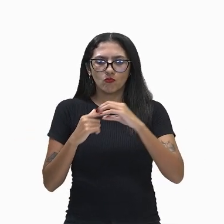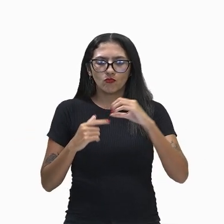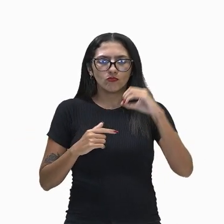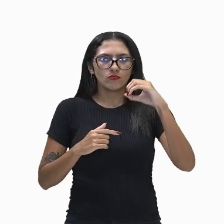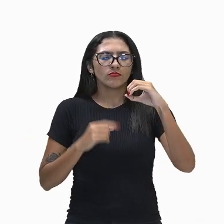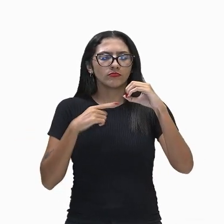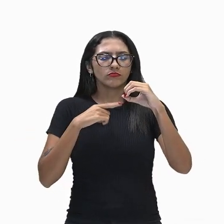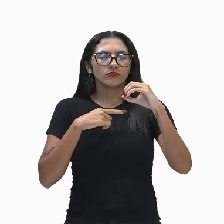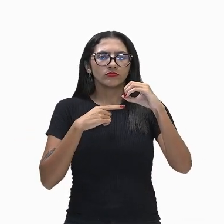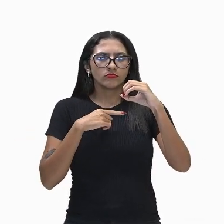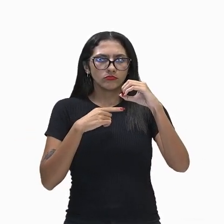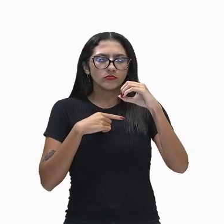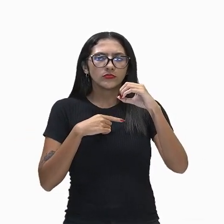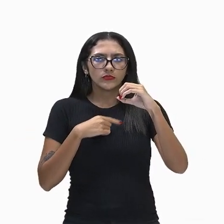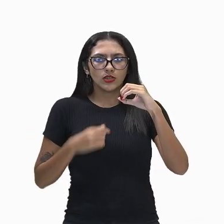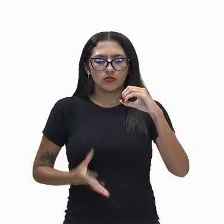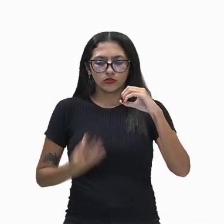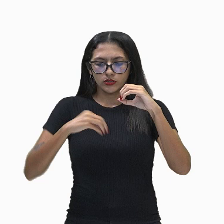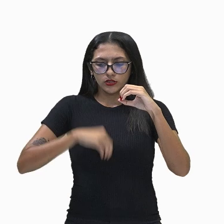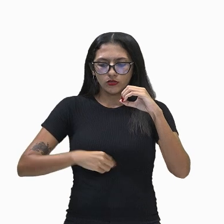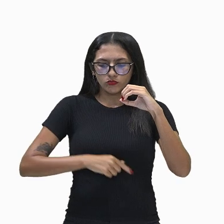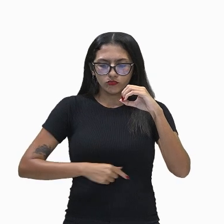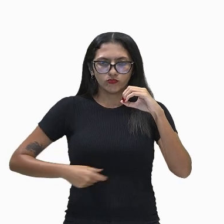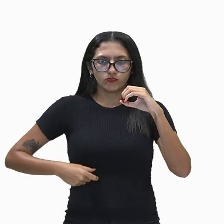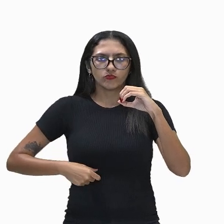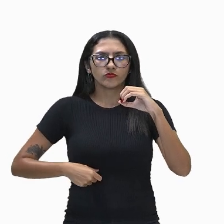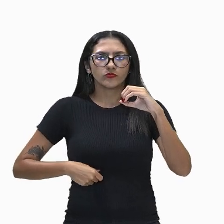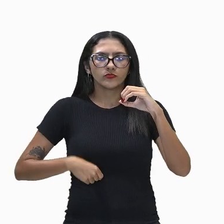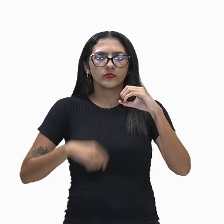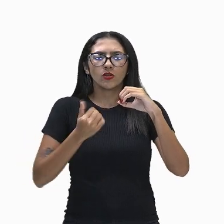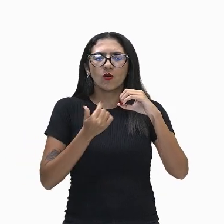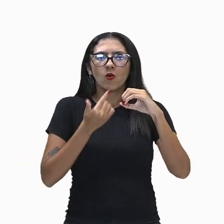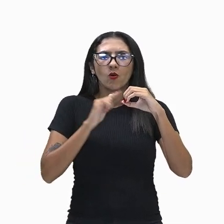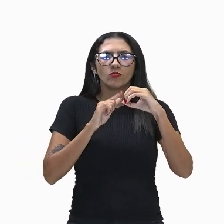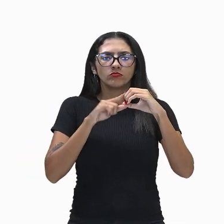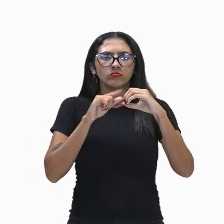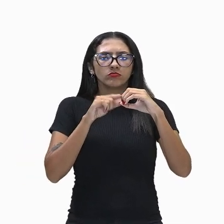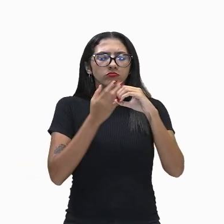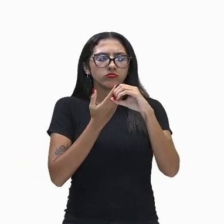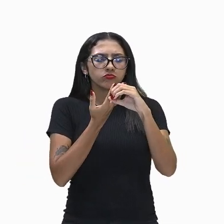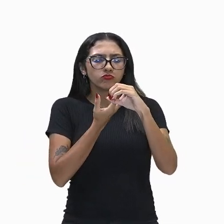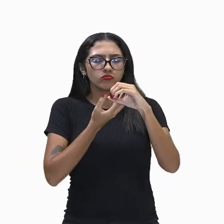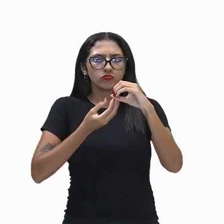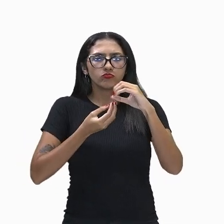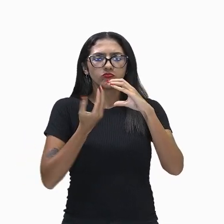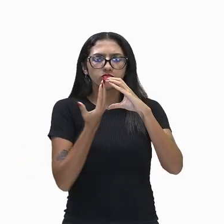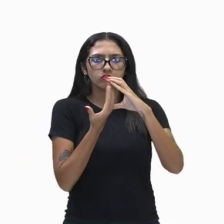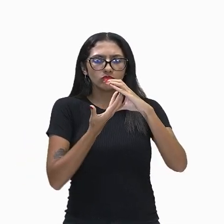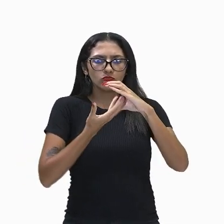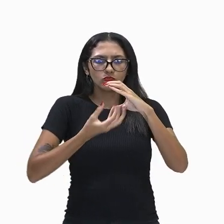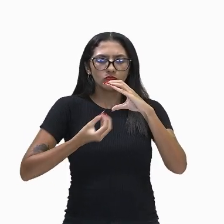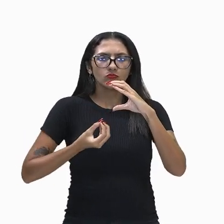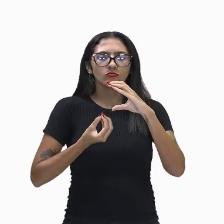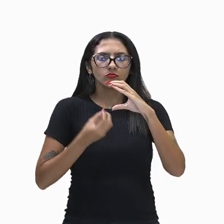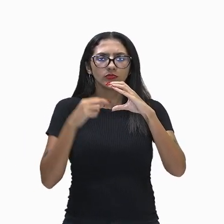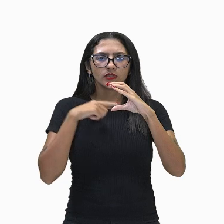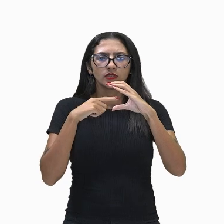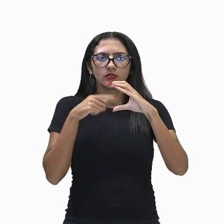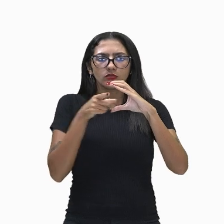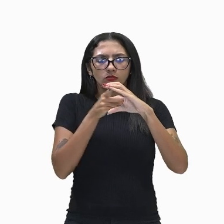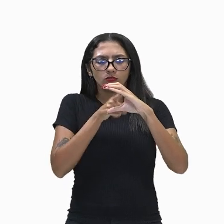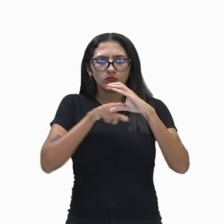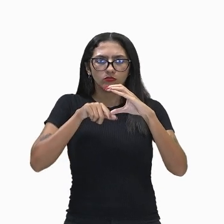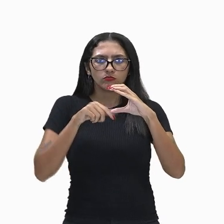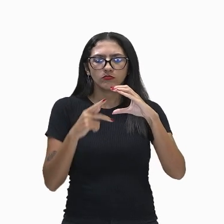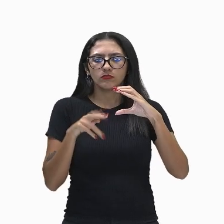de um folículo maduro no ovário e o folículo restante se transforma no corpo lúteo que produz